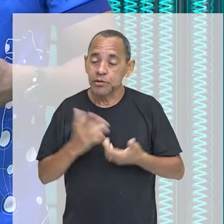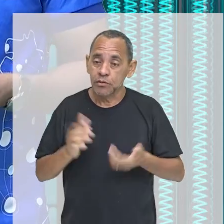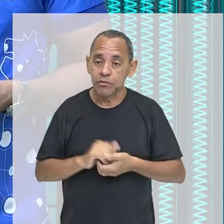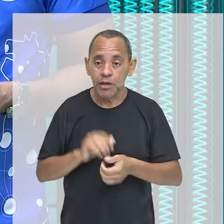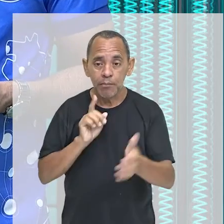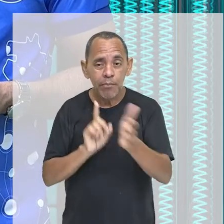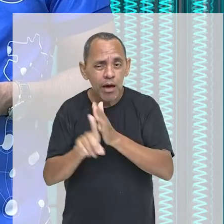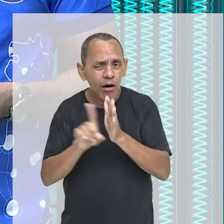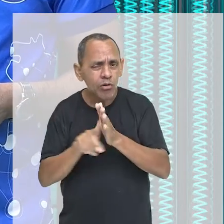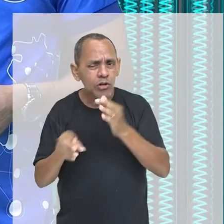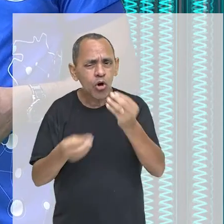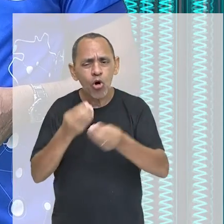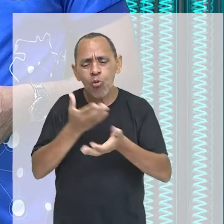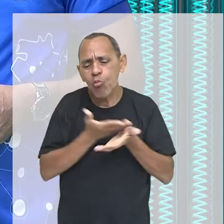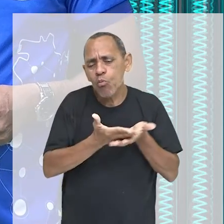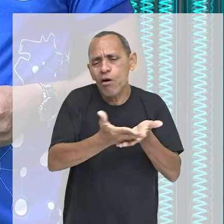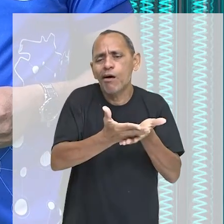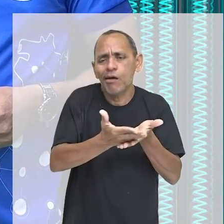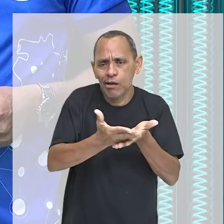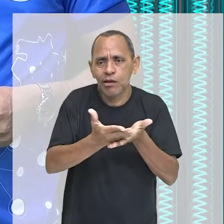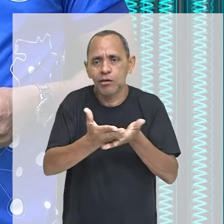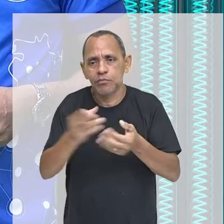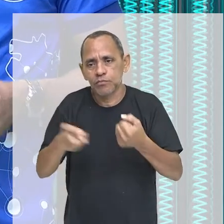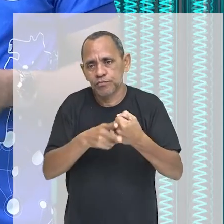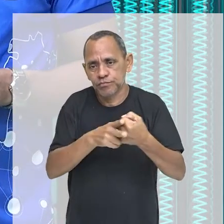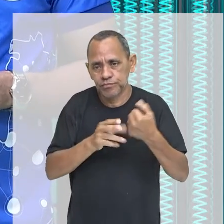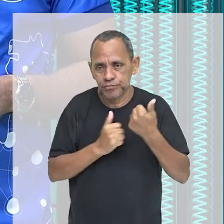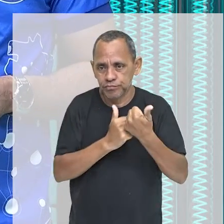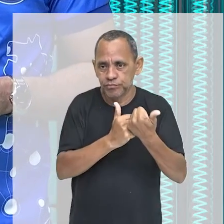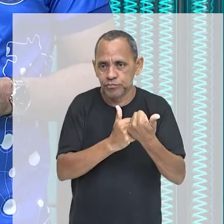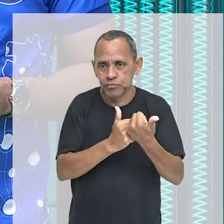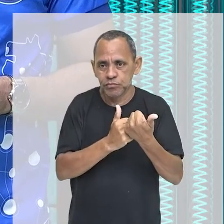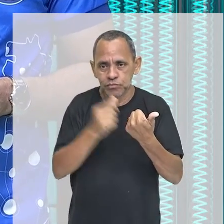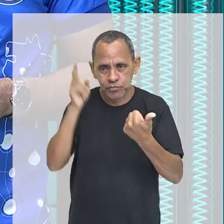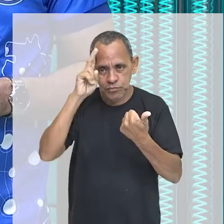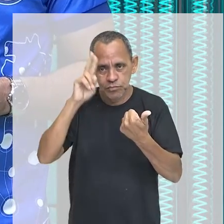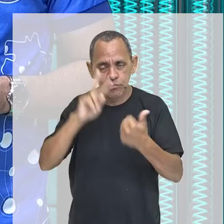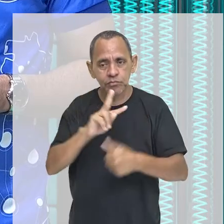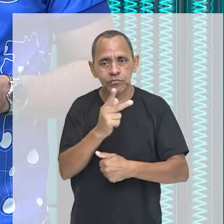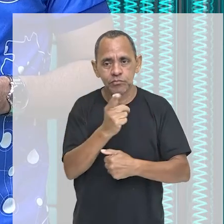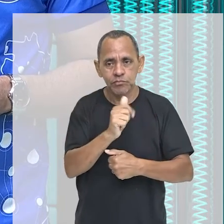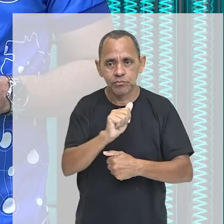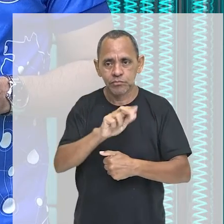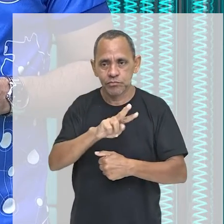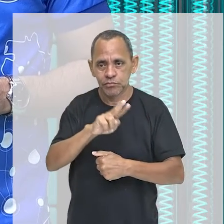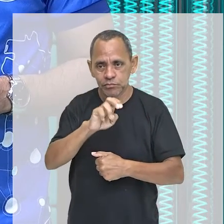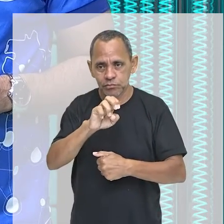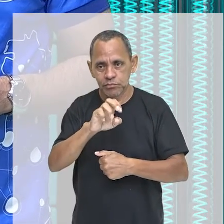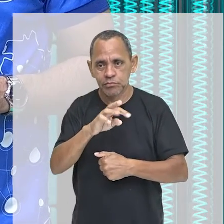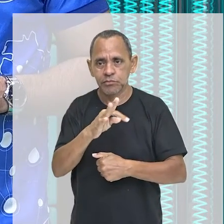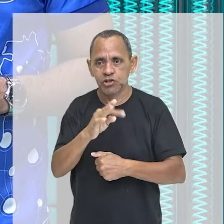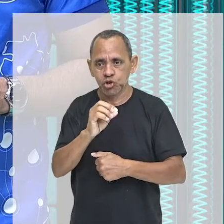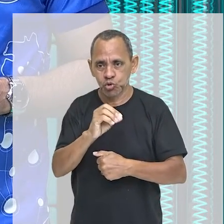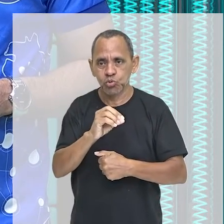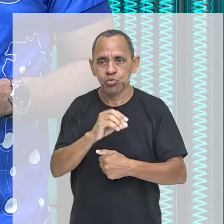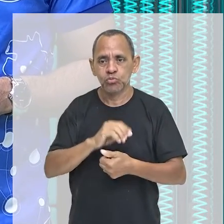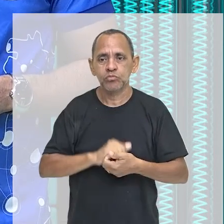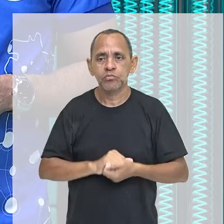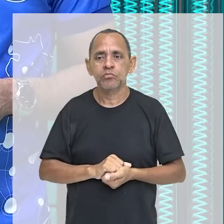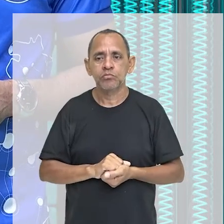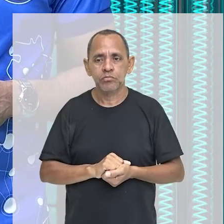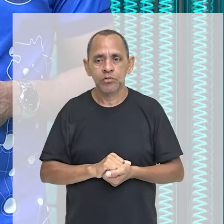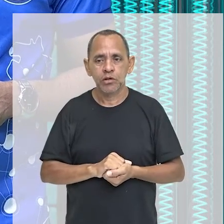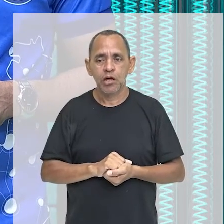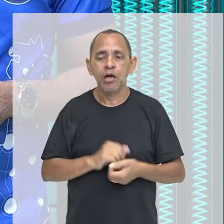iniciar sempre com o verbo modal. Por exemplo, aqui, ó, have to. Lembra que eu falei que ele é um verbo semimodal? Pois